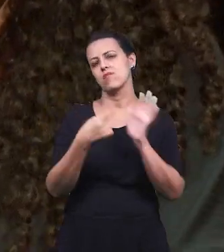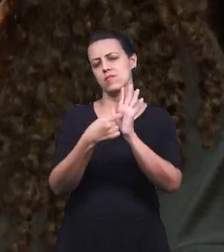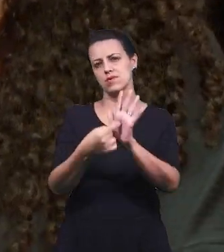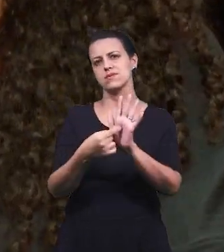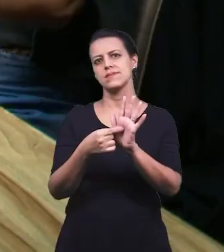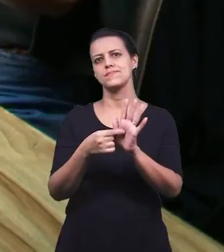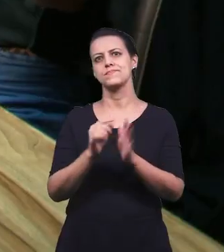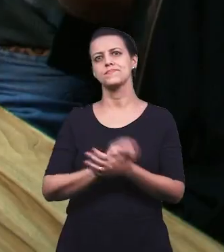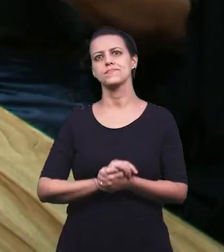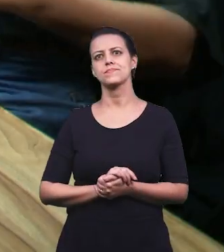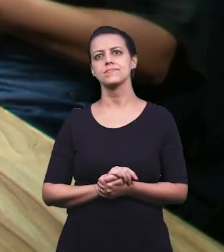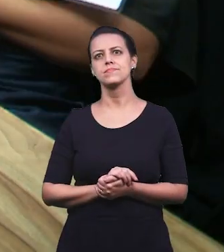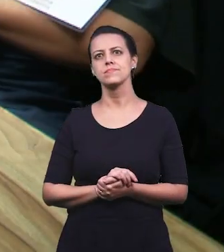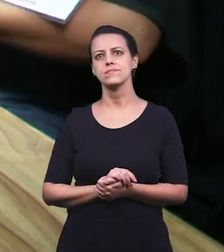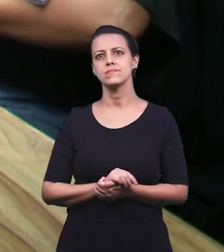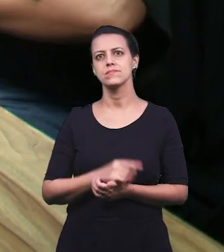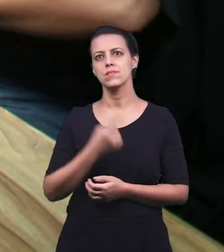Priscila.